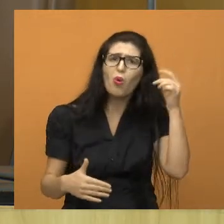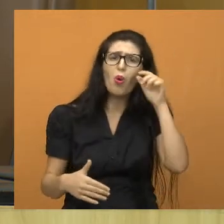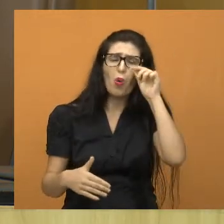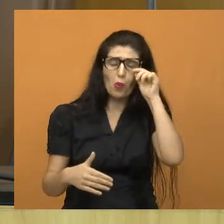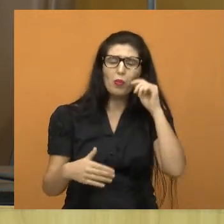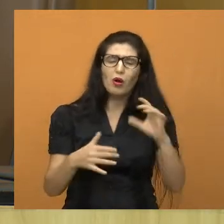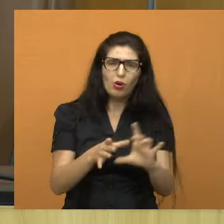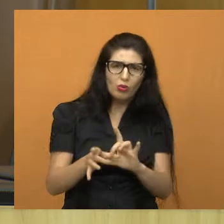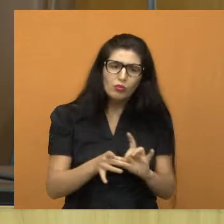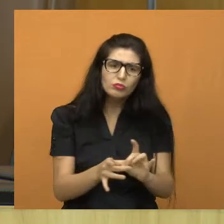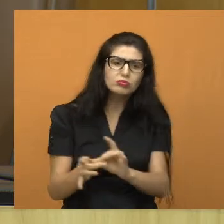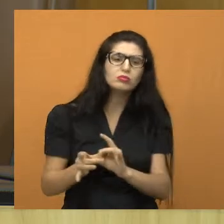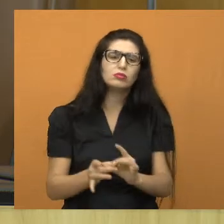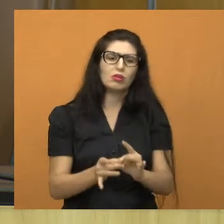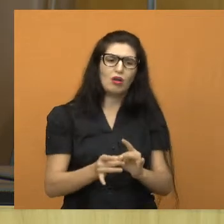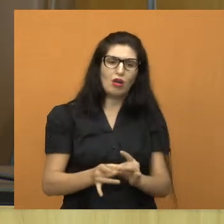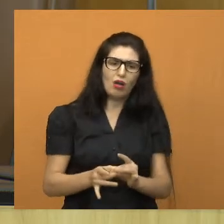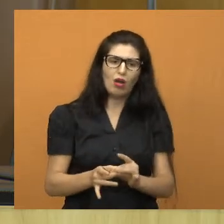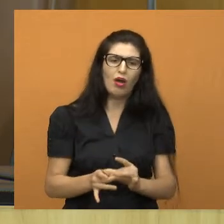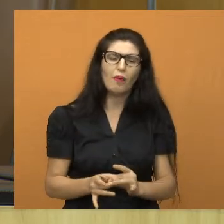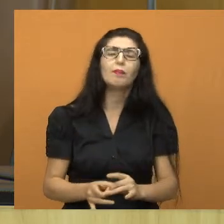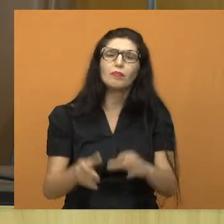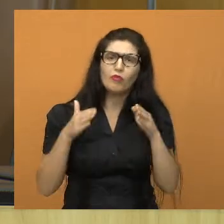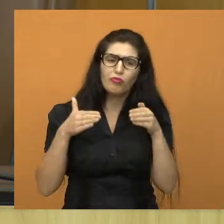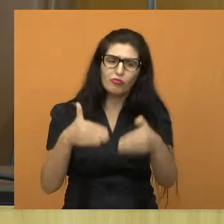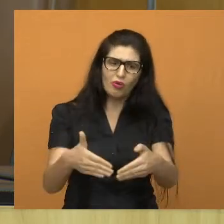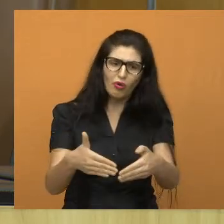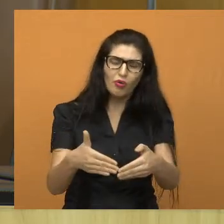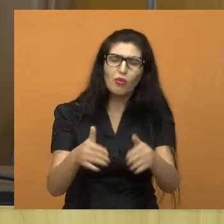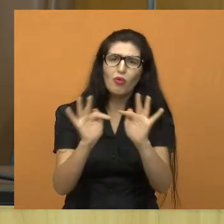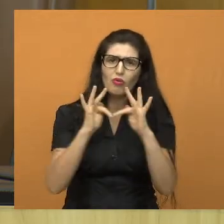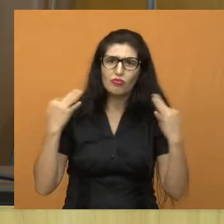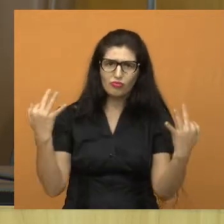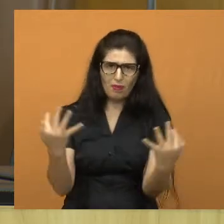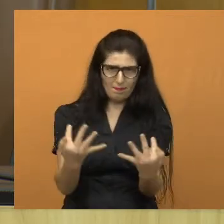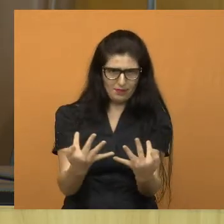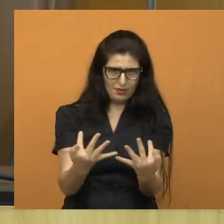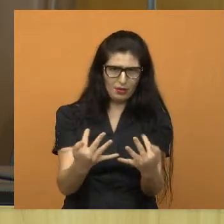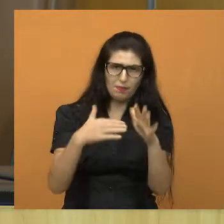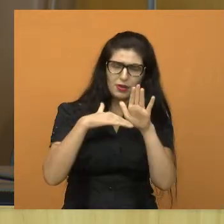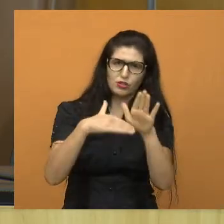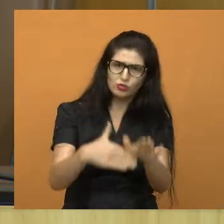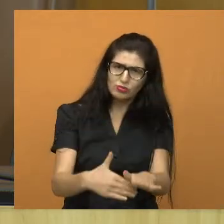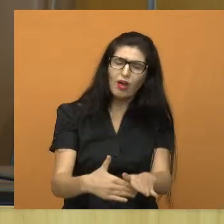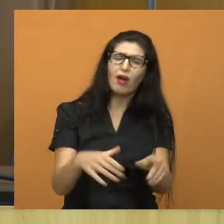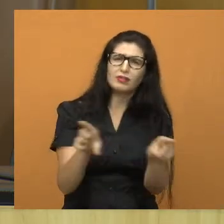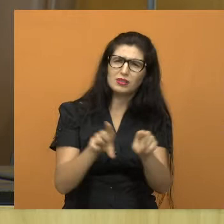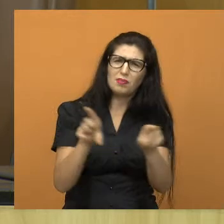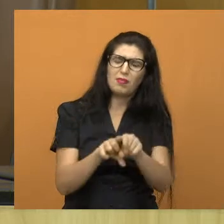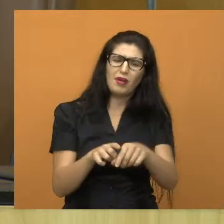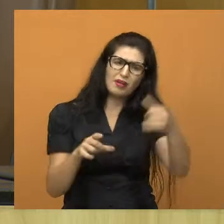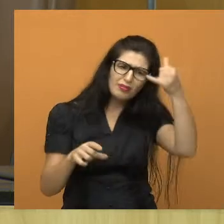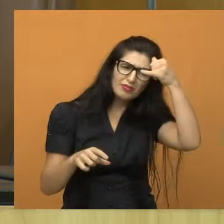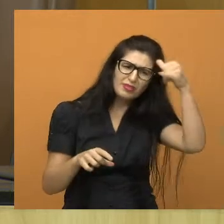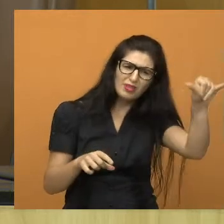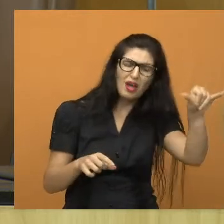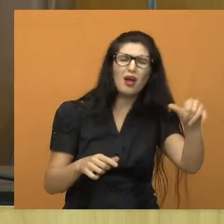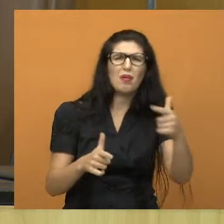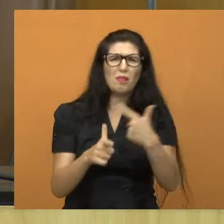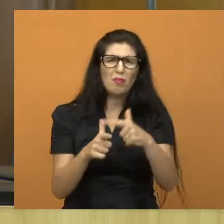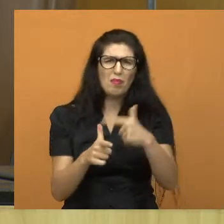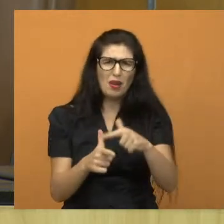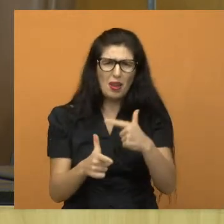vínculos, que é vinculado e trabalha especificamente com as famílias, com um olhar preventivo, discutindo vários temas que